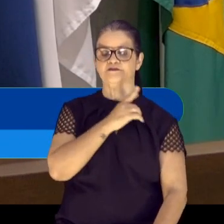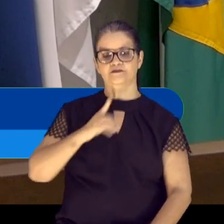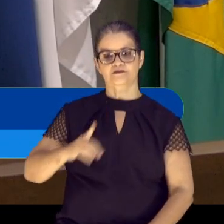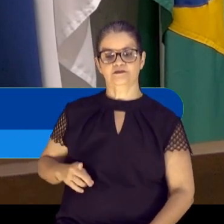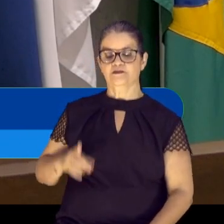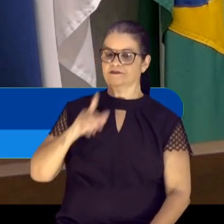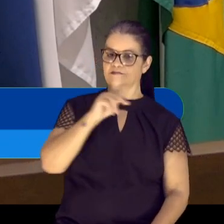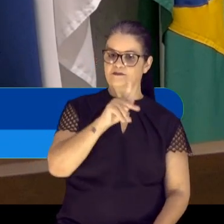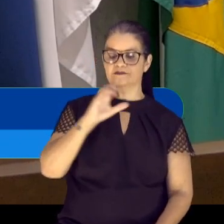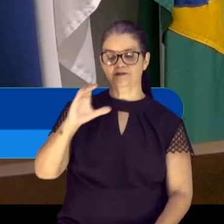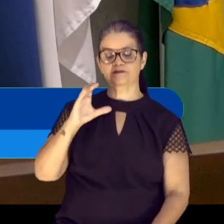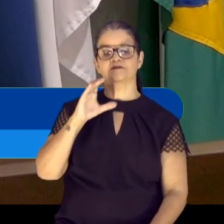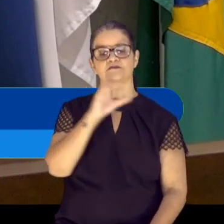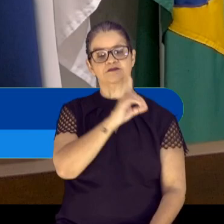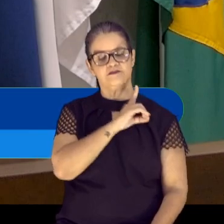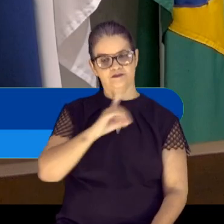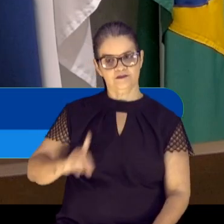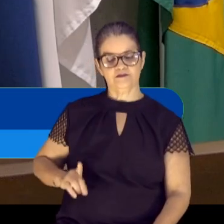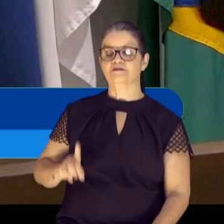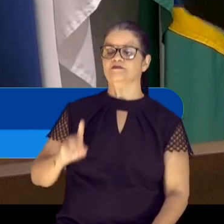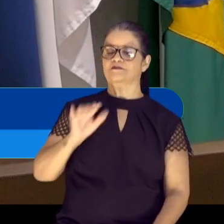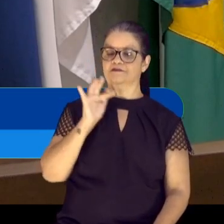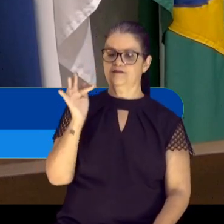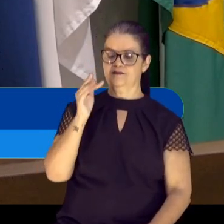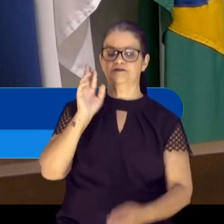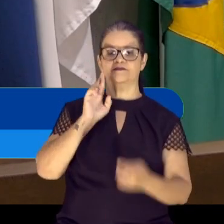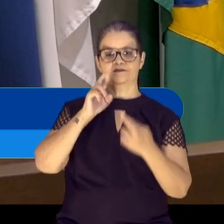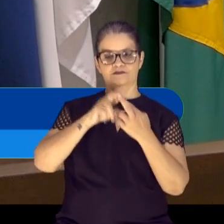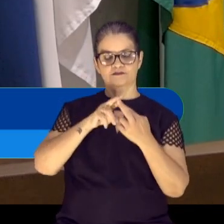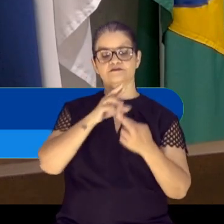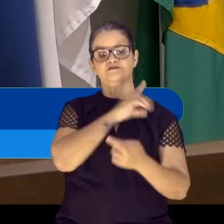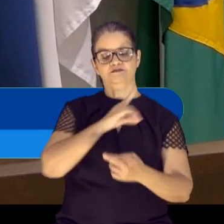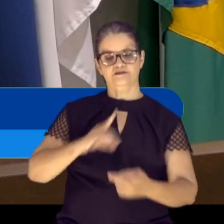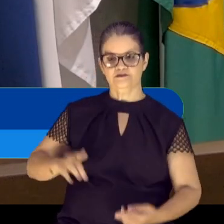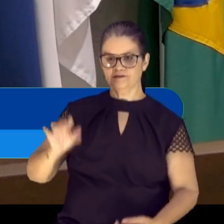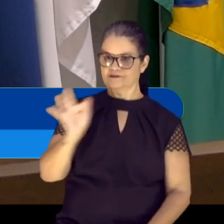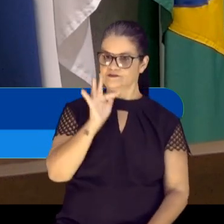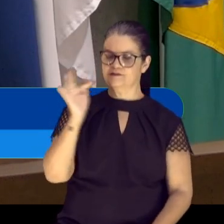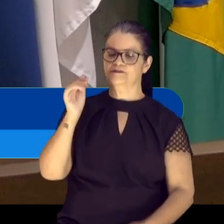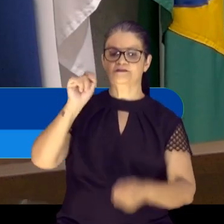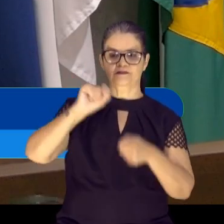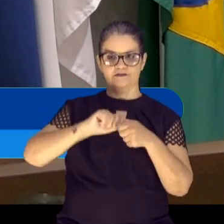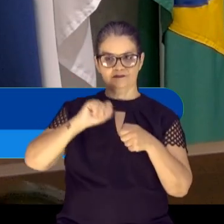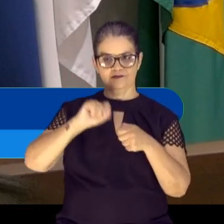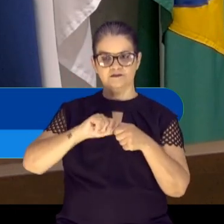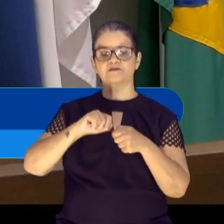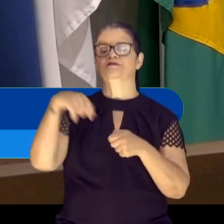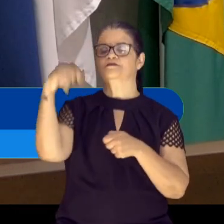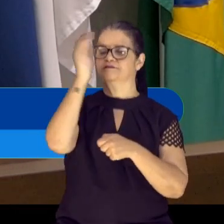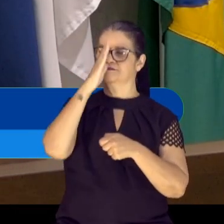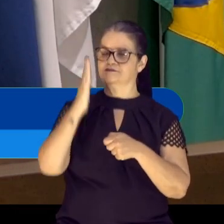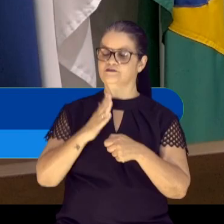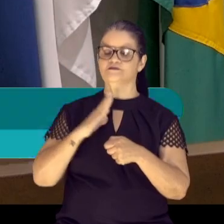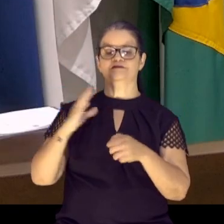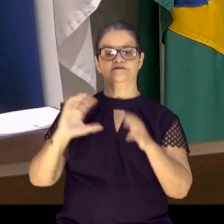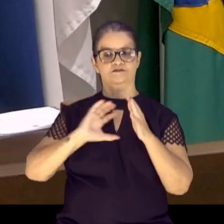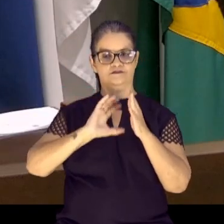Campos, deputado federal, aqui representando os deputados federais, representando a Executiva Nacional do partido.